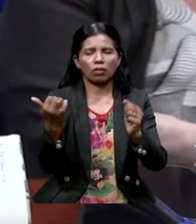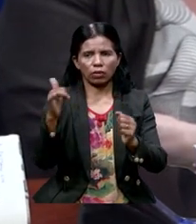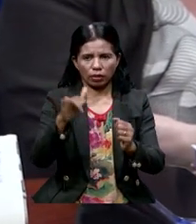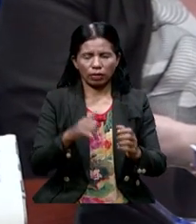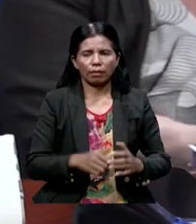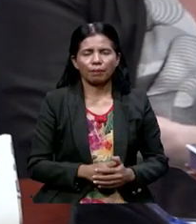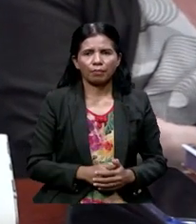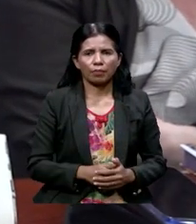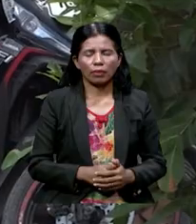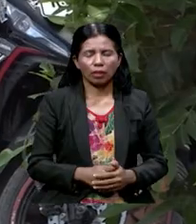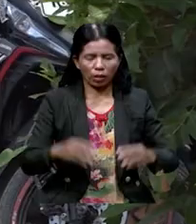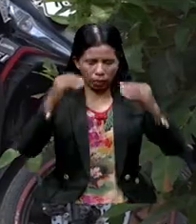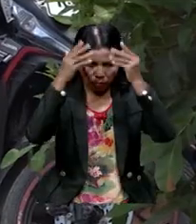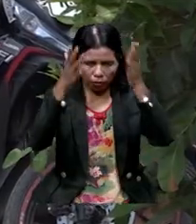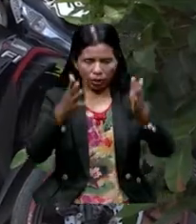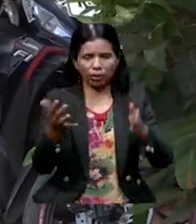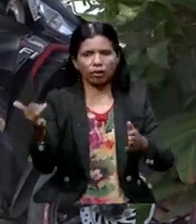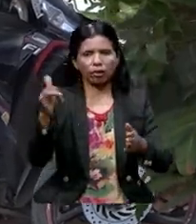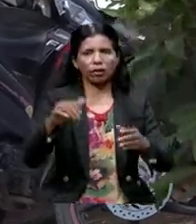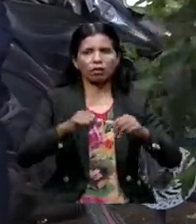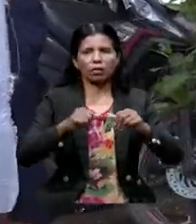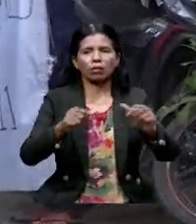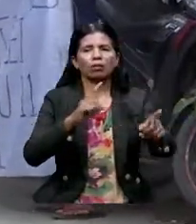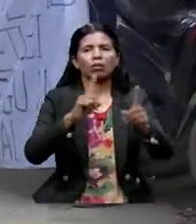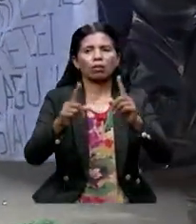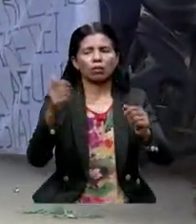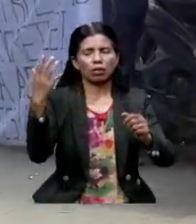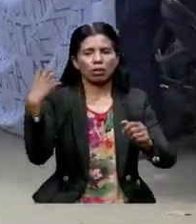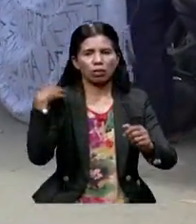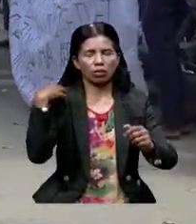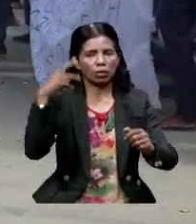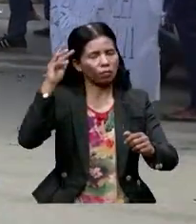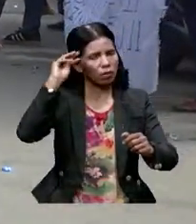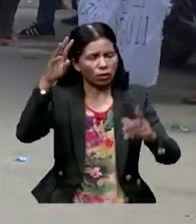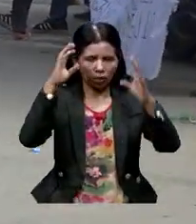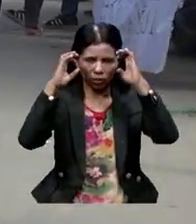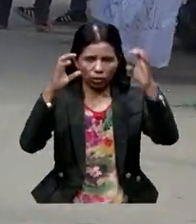Dada unê ex-professor contratado sira continua halo manifestação ni edifício Ministério da